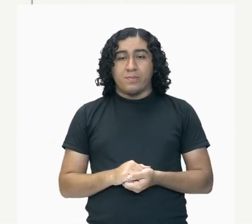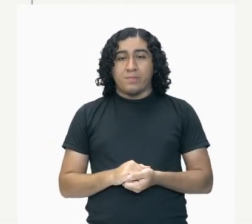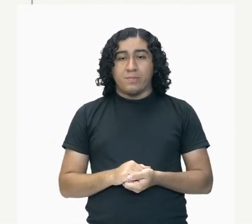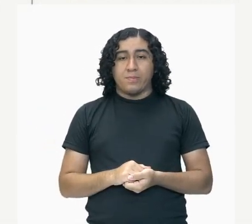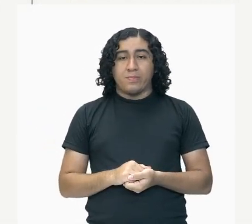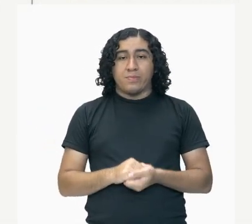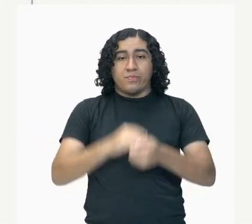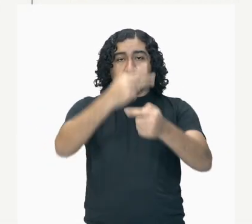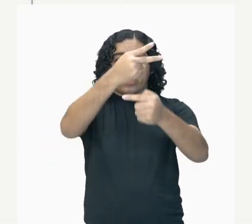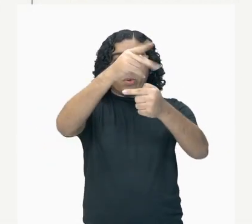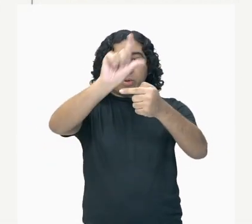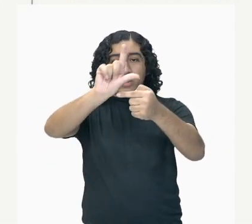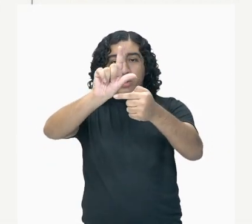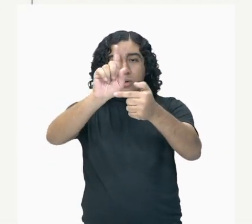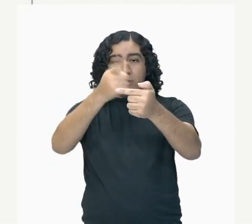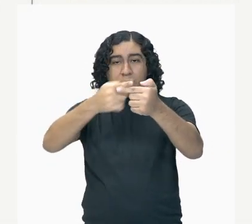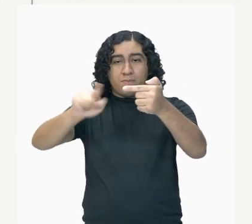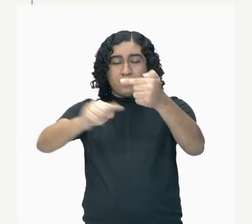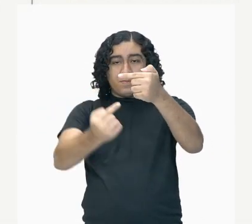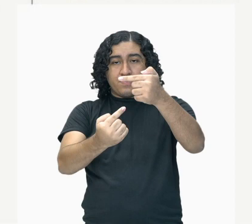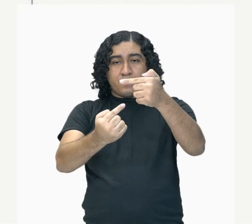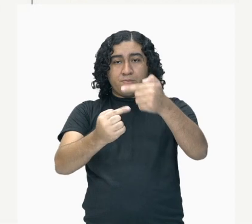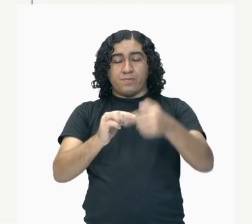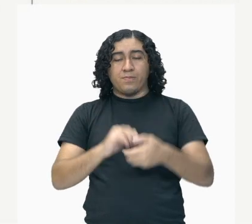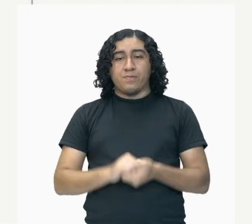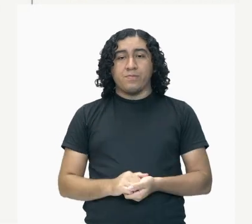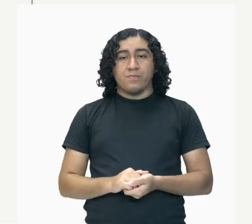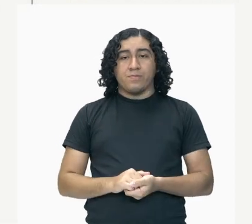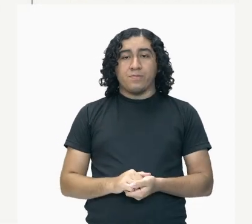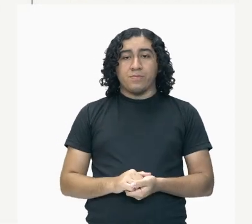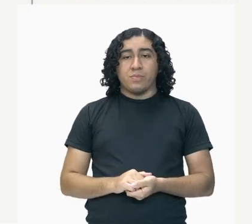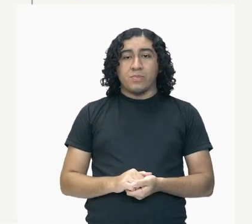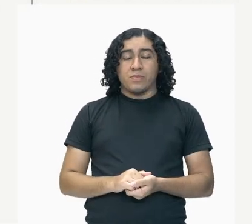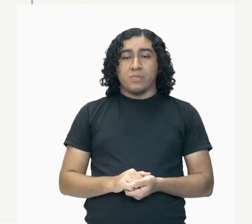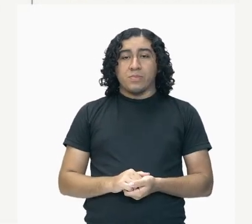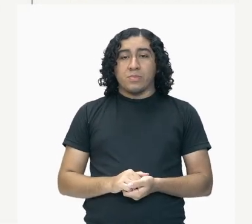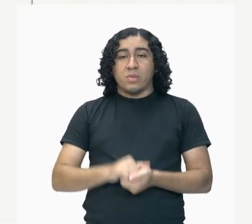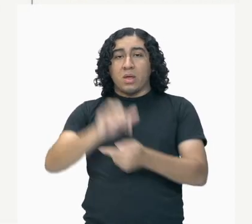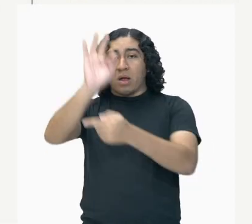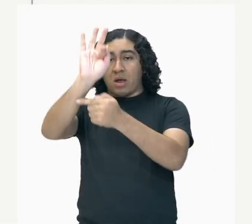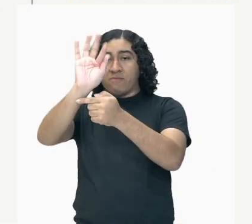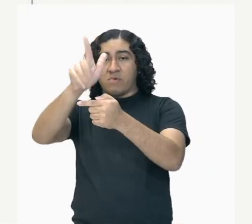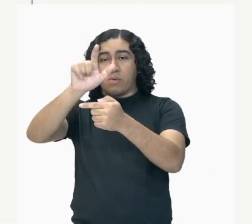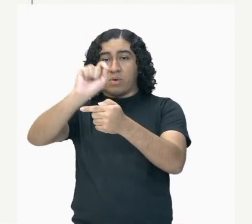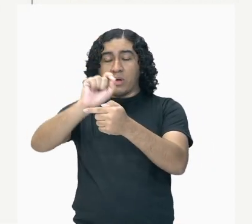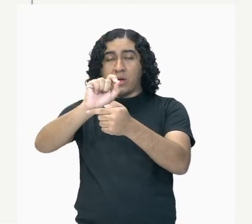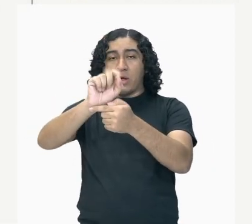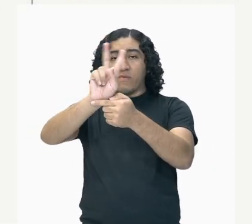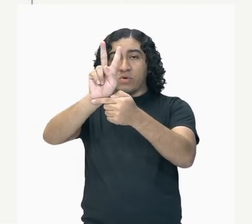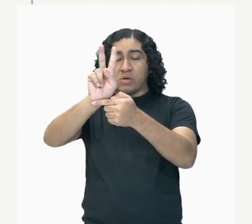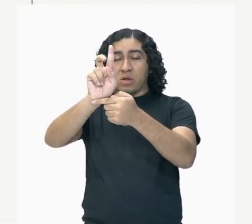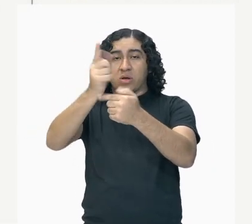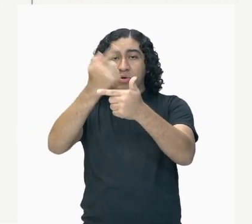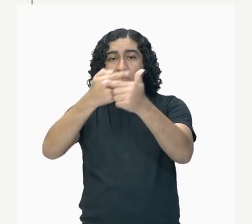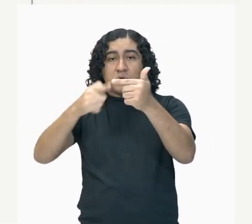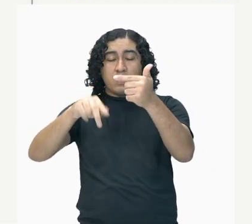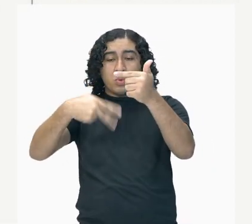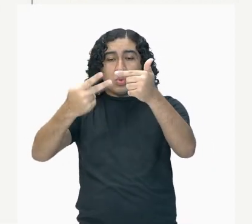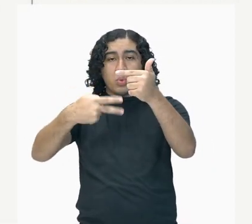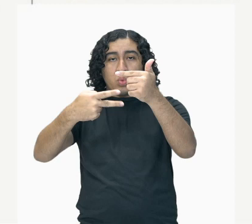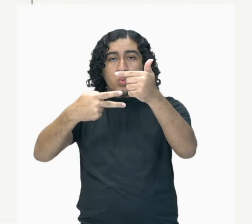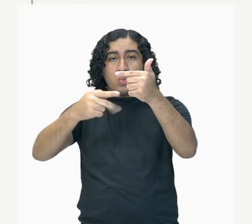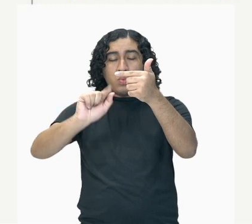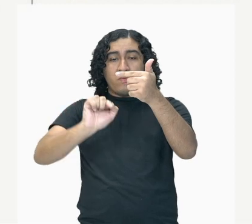por 1 e a frequência é a velocidade dividido pelo dobro do comprimento aqui as equações